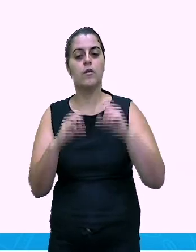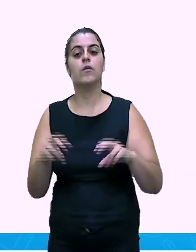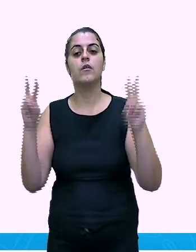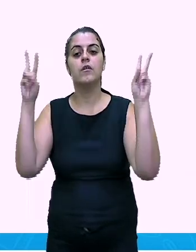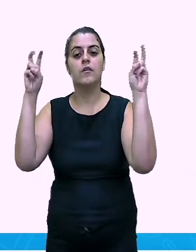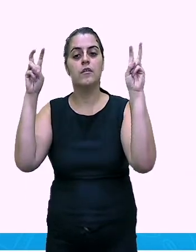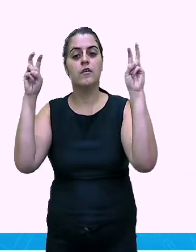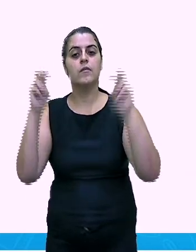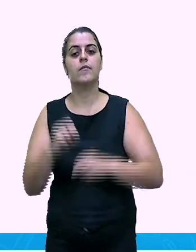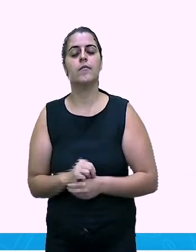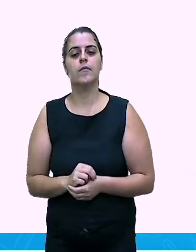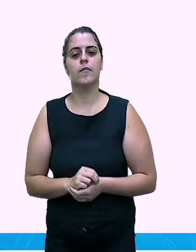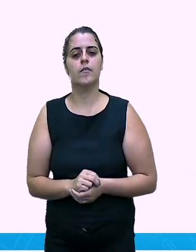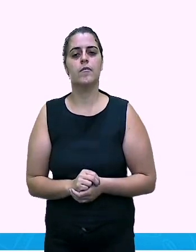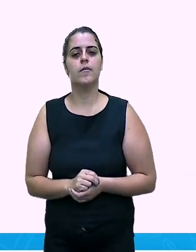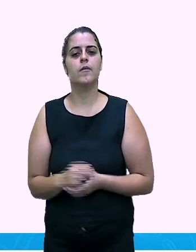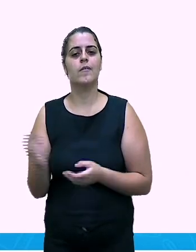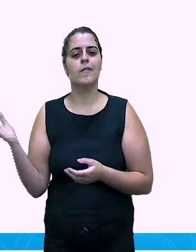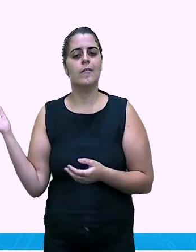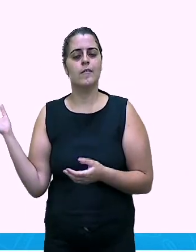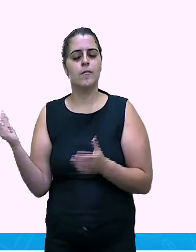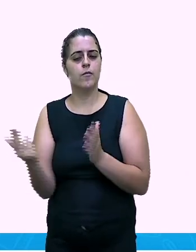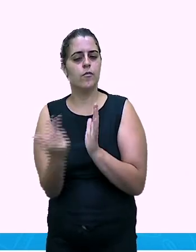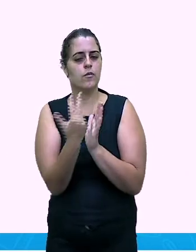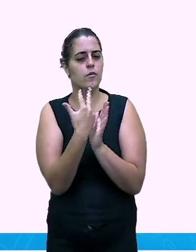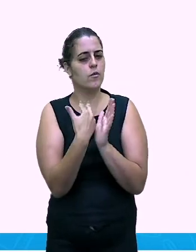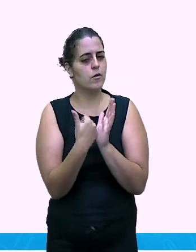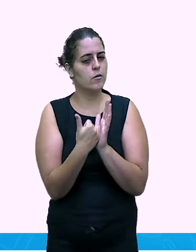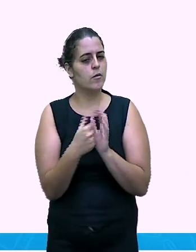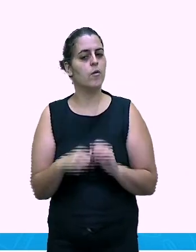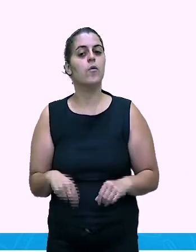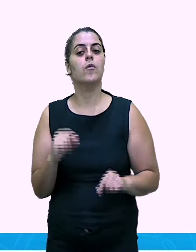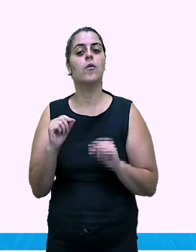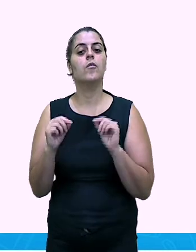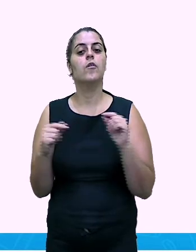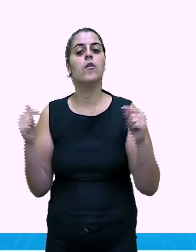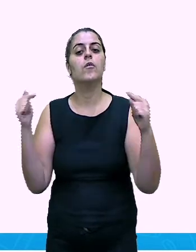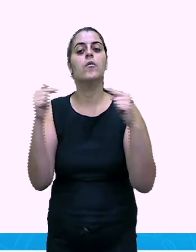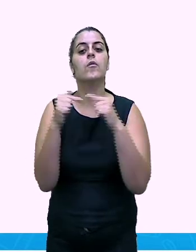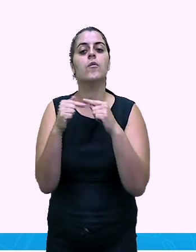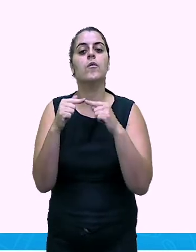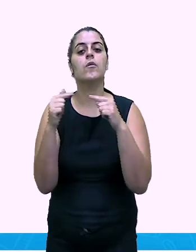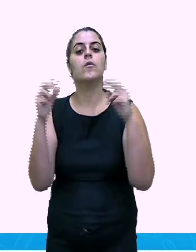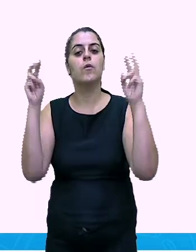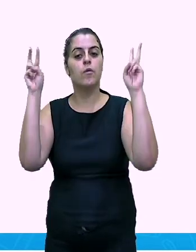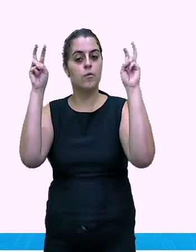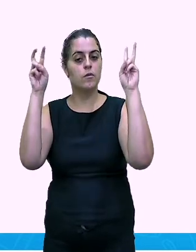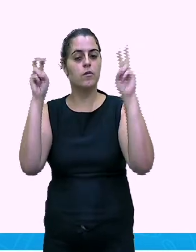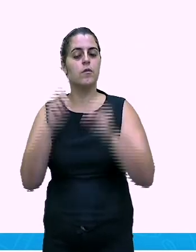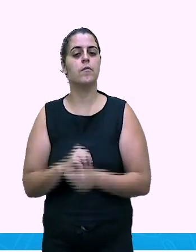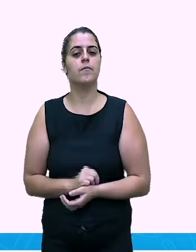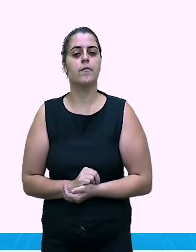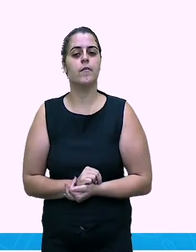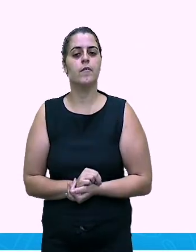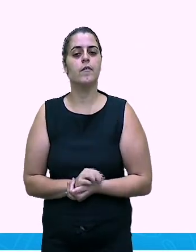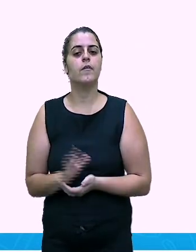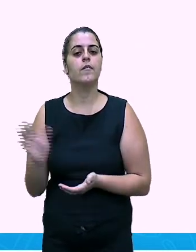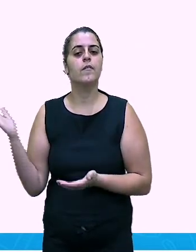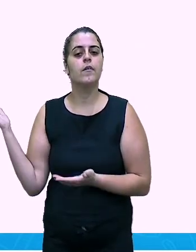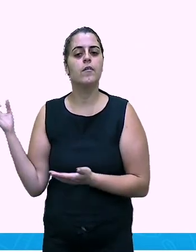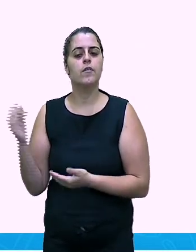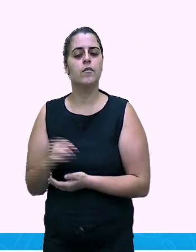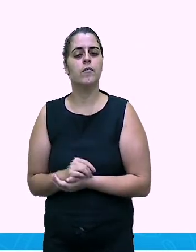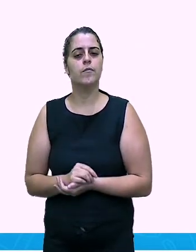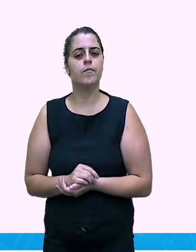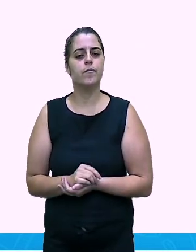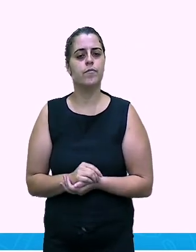central. Então, você vai fazer o desenho de acordo com aquela parte. Feito isso, que eu